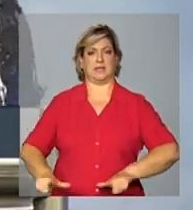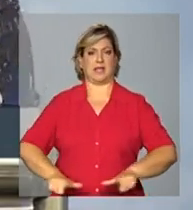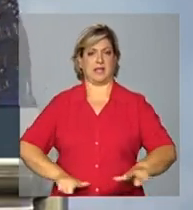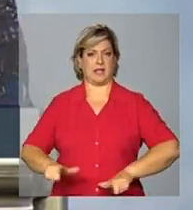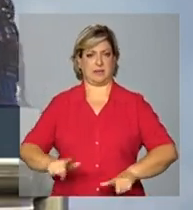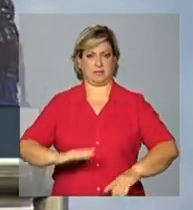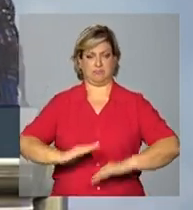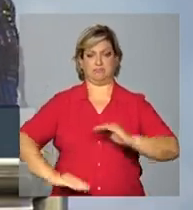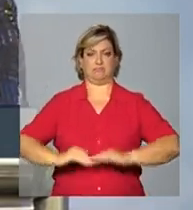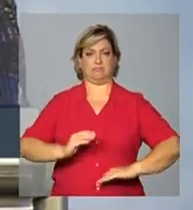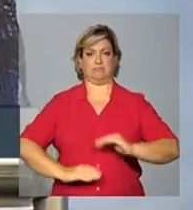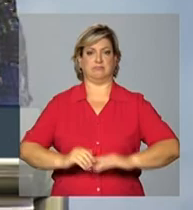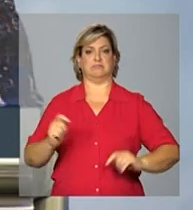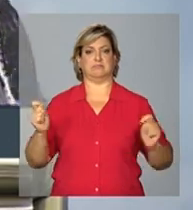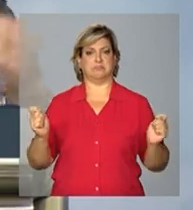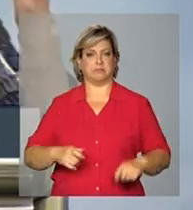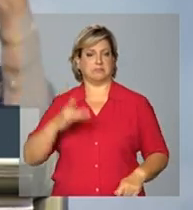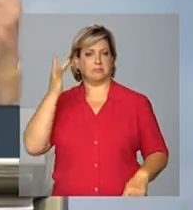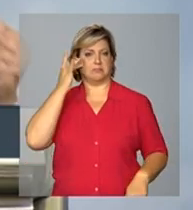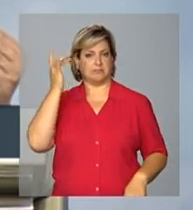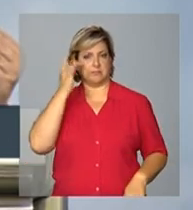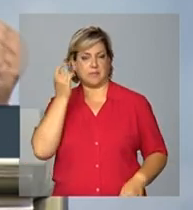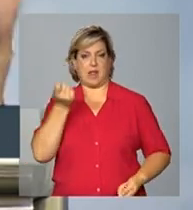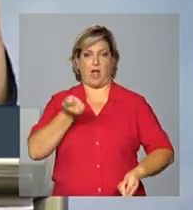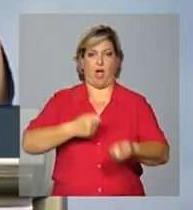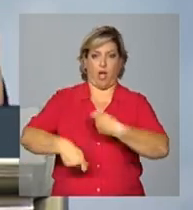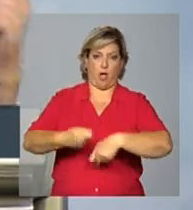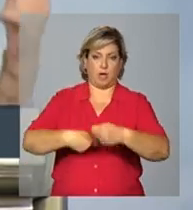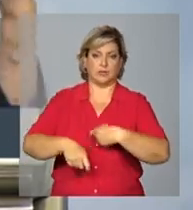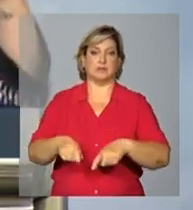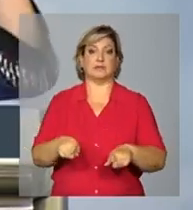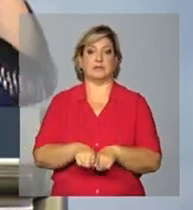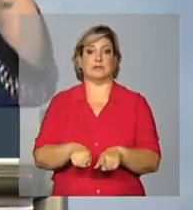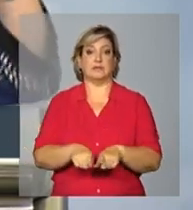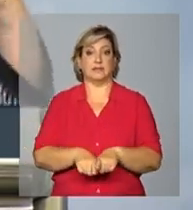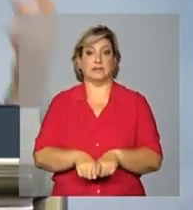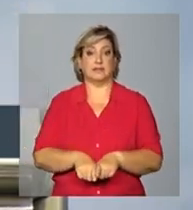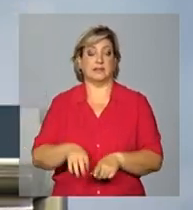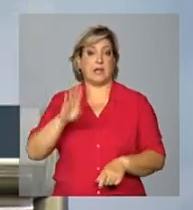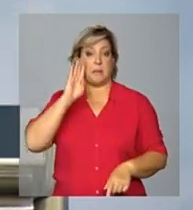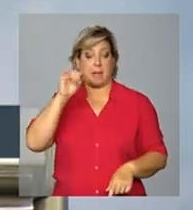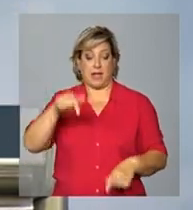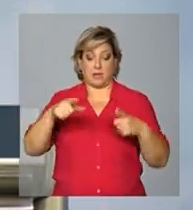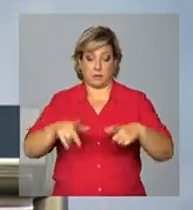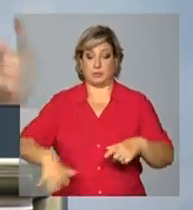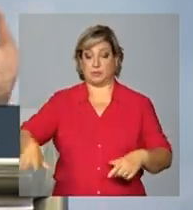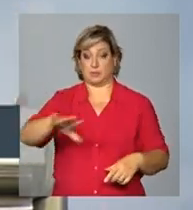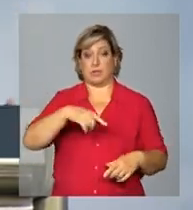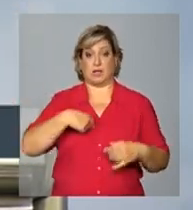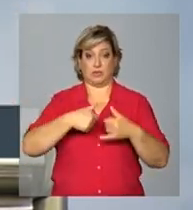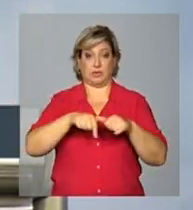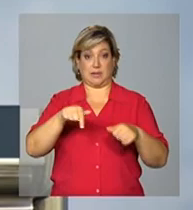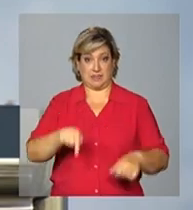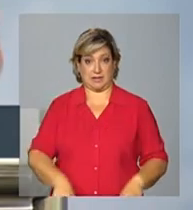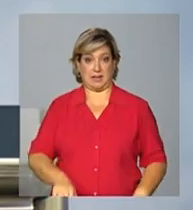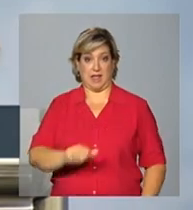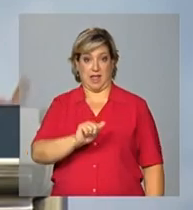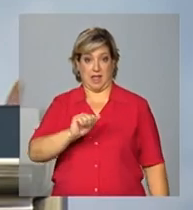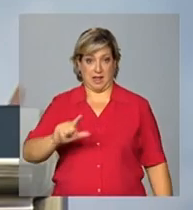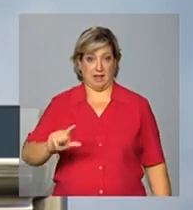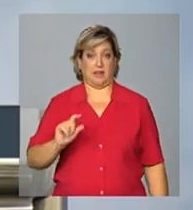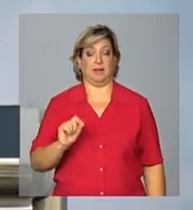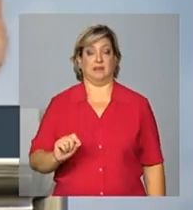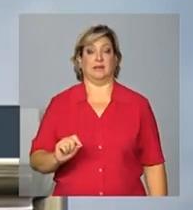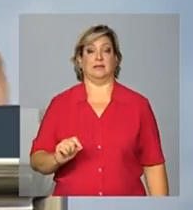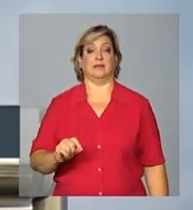com capacidade de empreender. E mais do que nunca nessa região que eu estou. Aqui nós